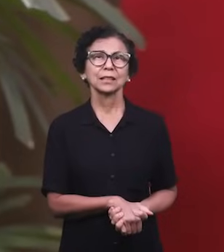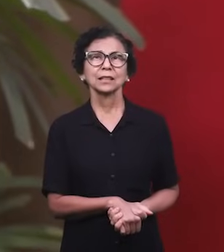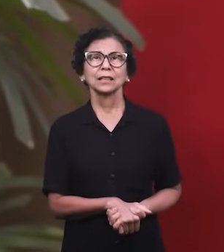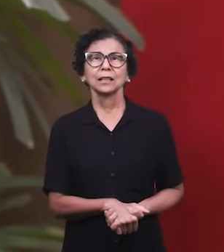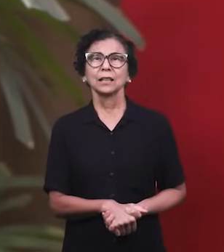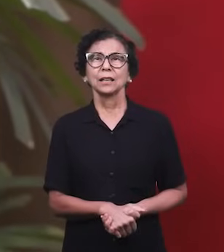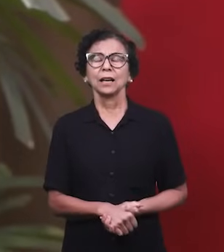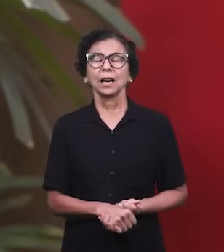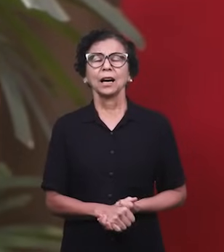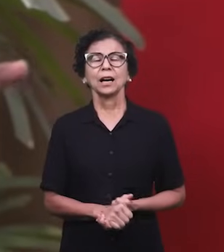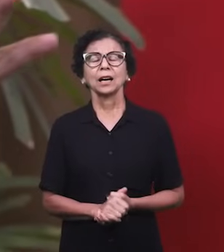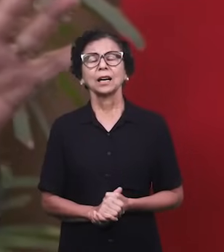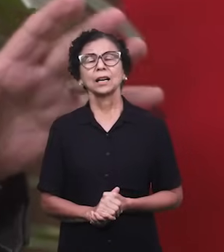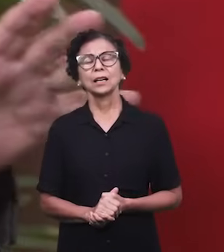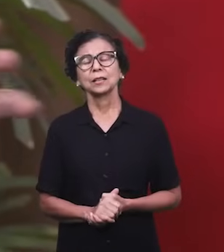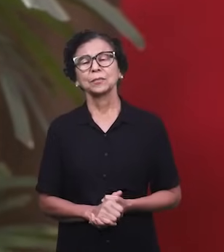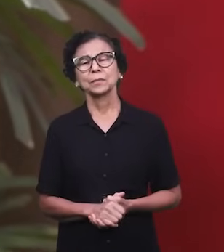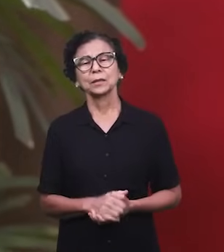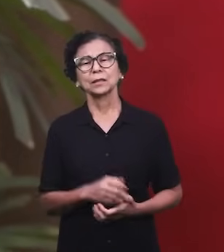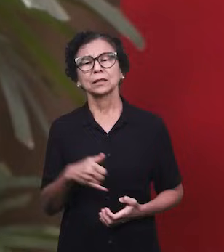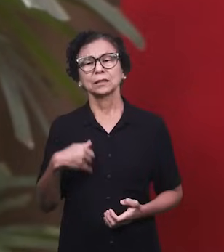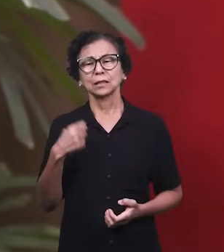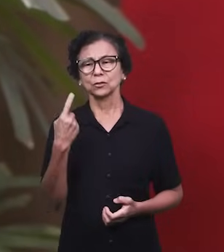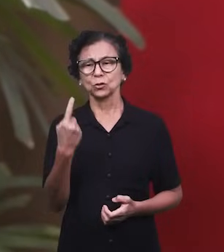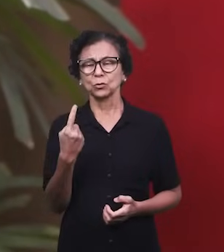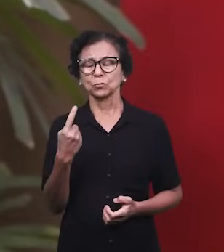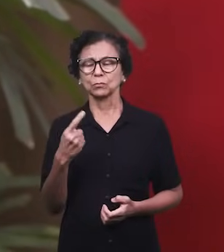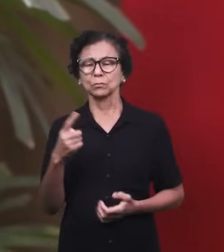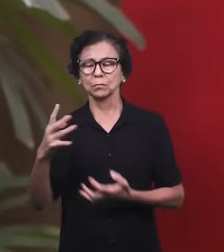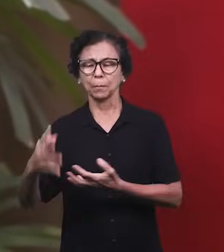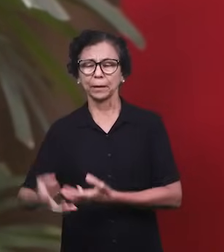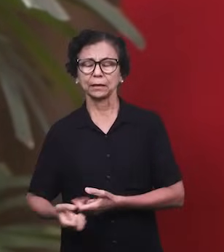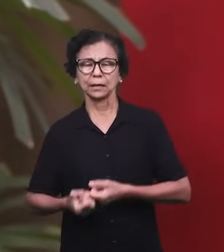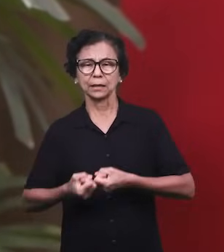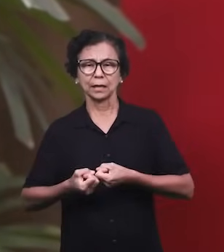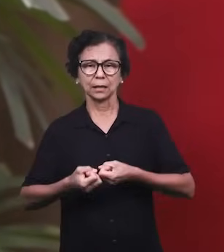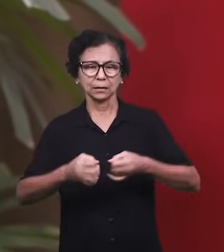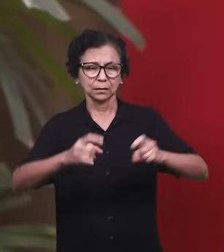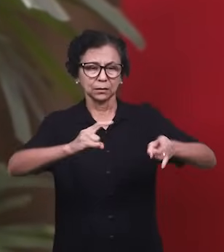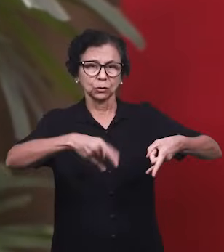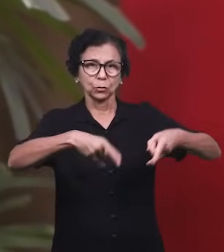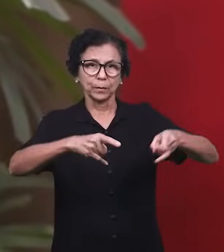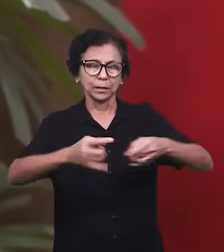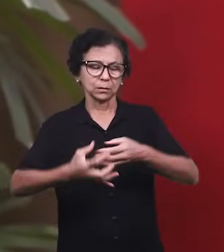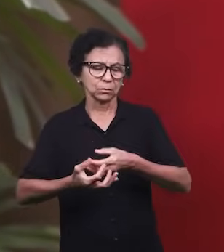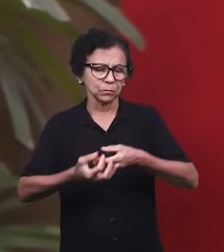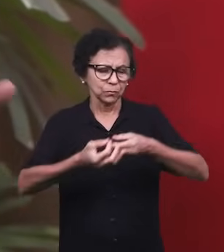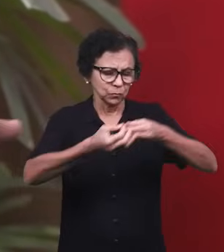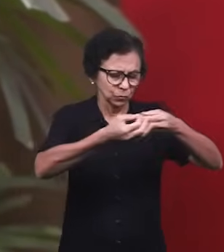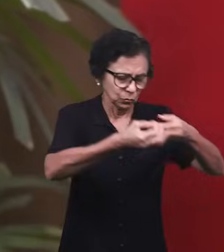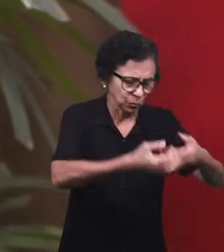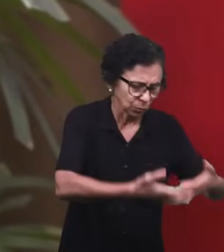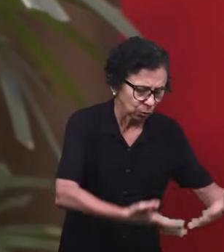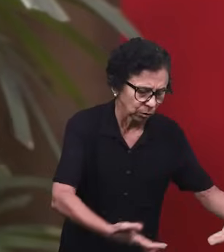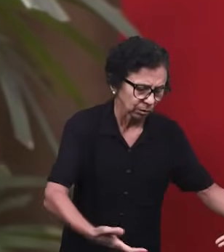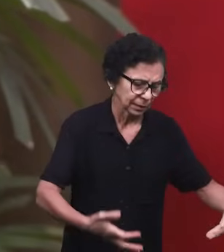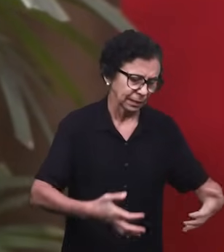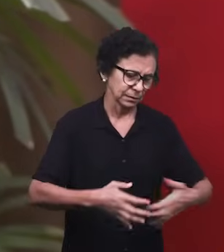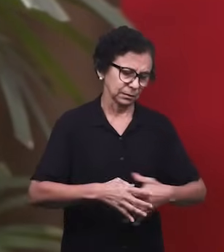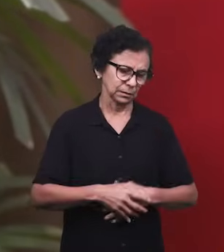no berço e disse para minha mulher assim, vamos fazer o seguinte, vamos deixar ela aqui no berço, do jeito que ela está. Se